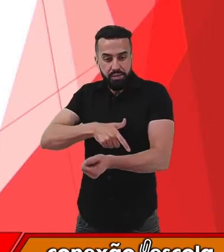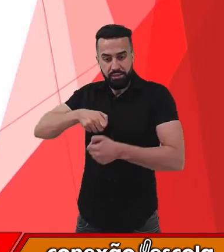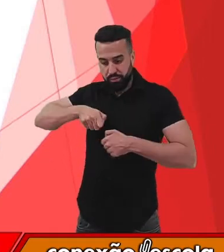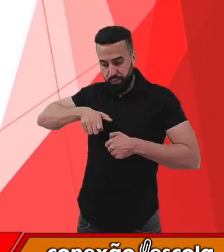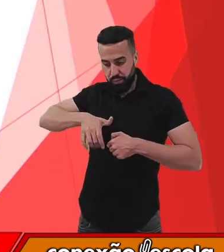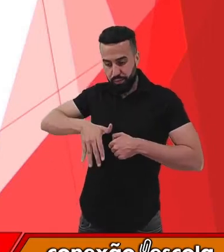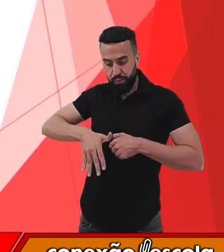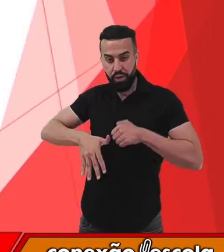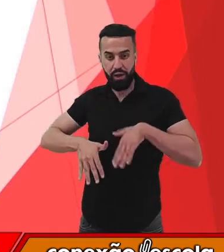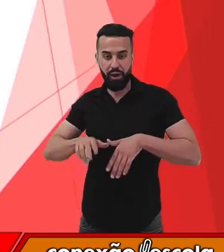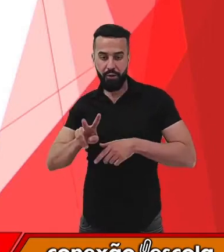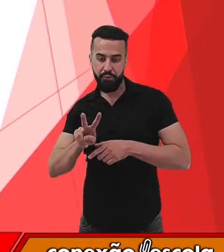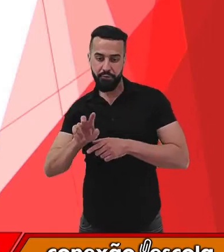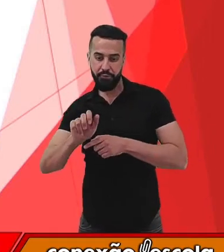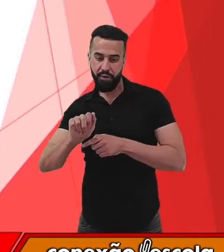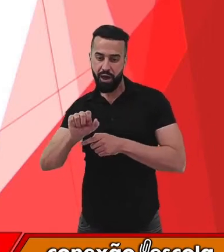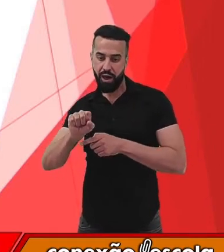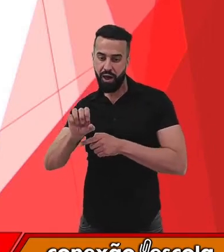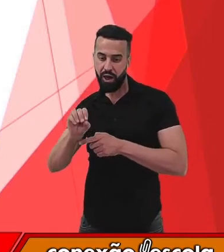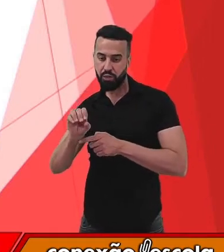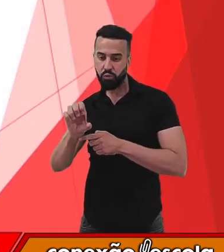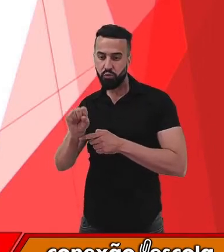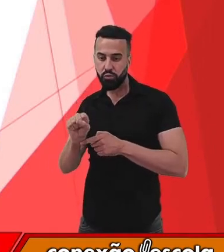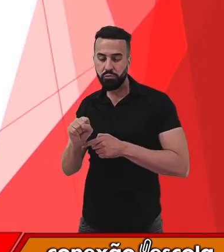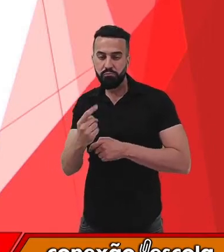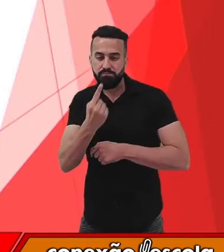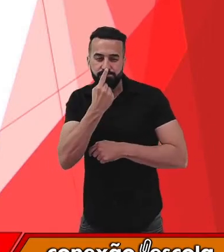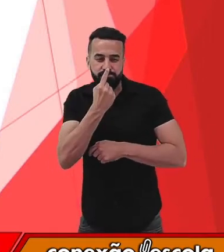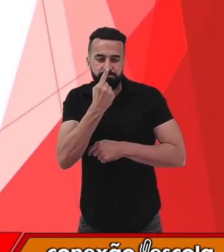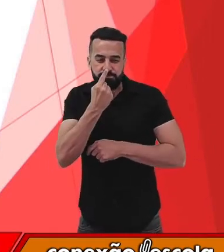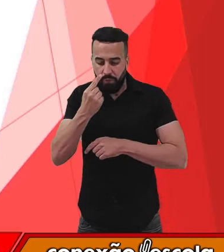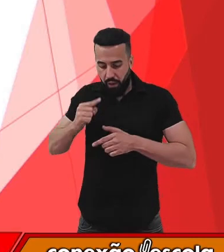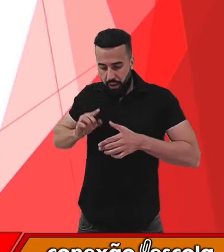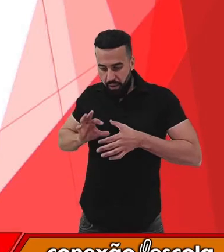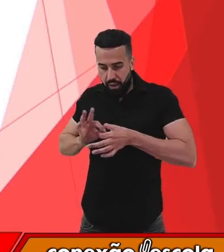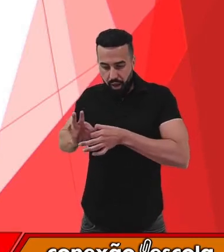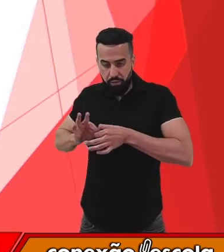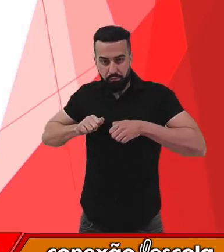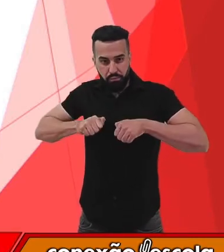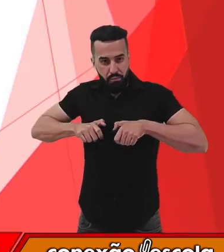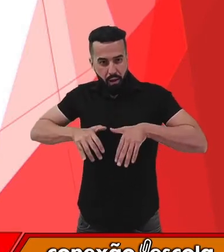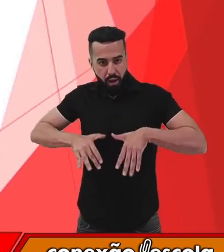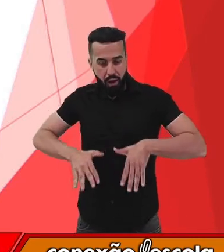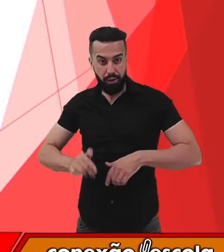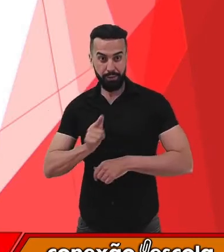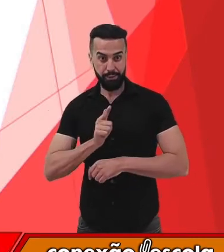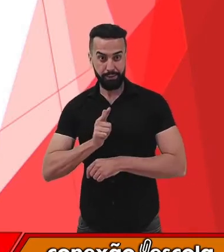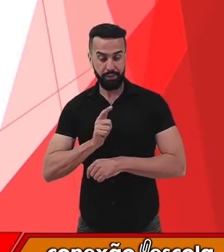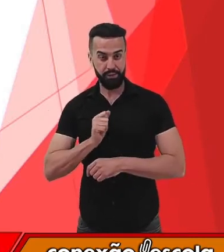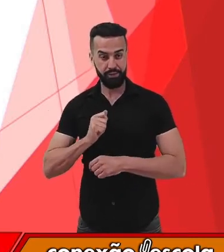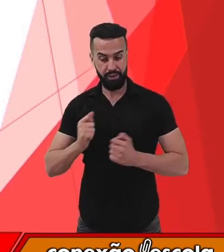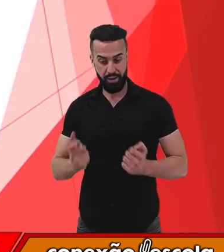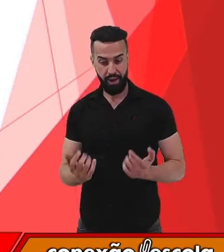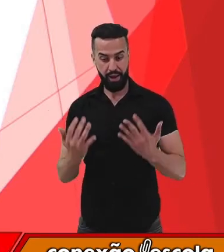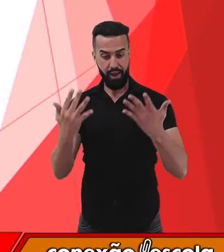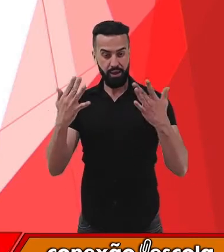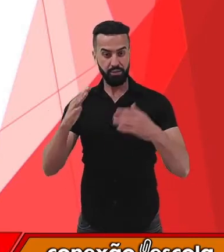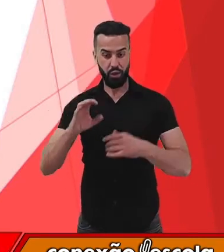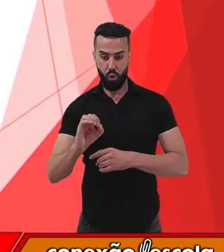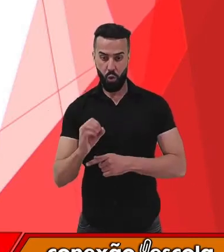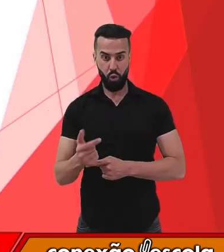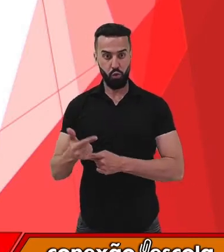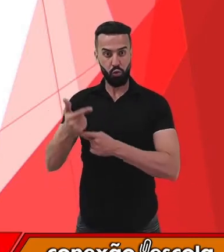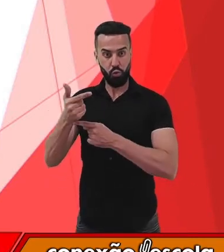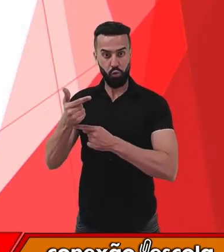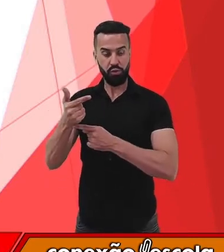sanguíneos intimamente conectados a eles, na qual o gás oxigênio vai para a